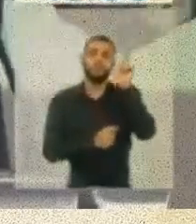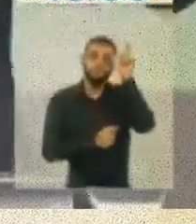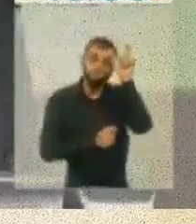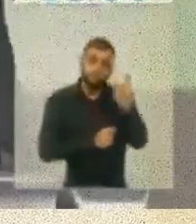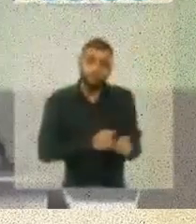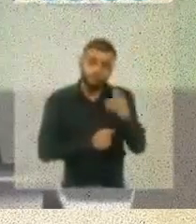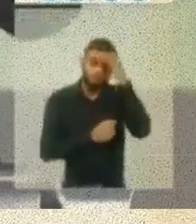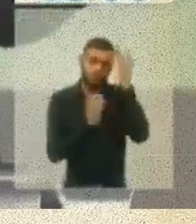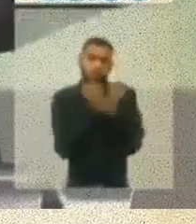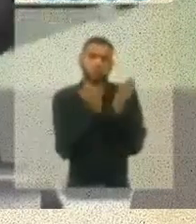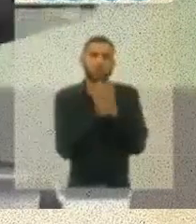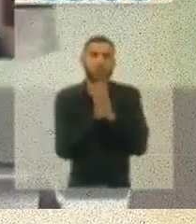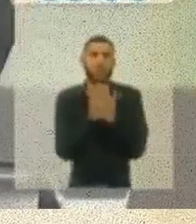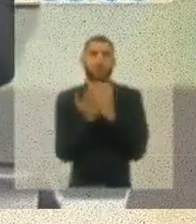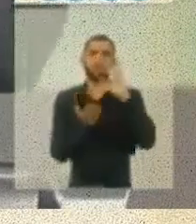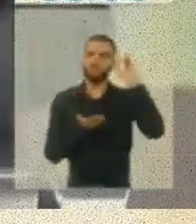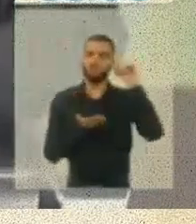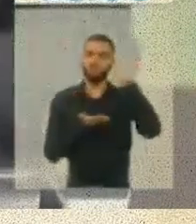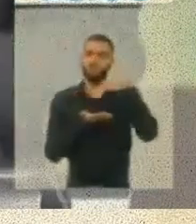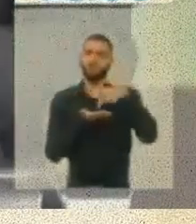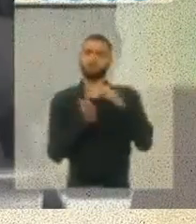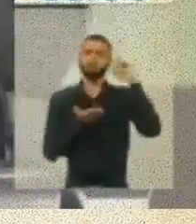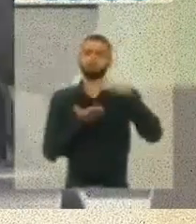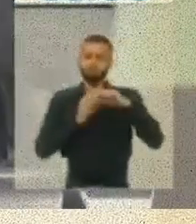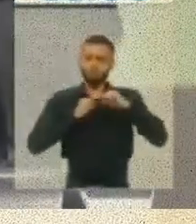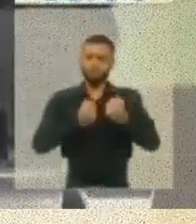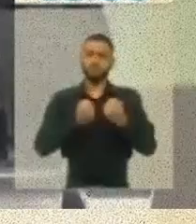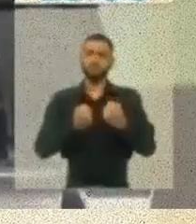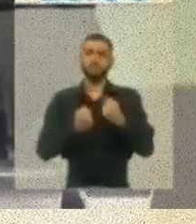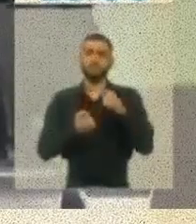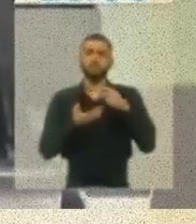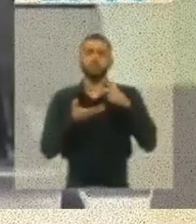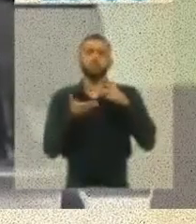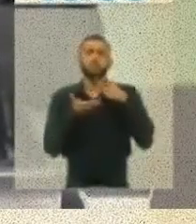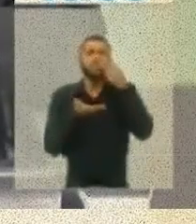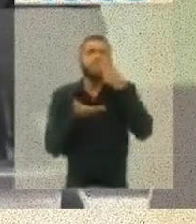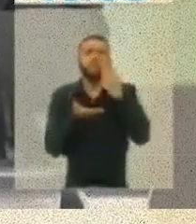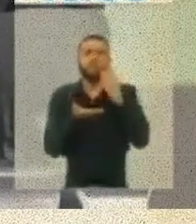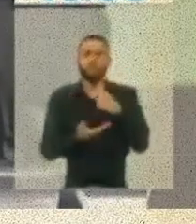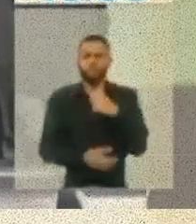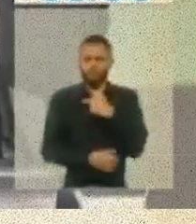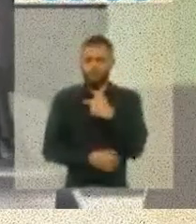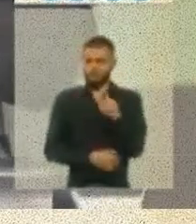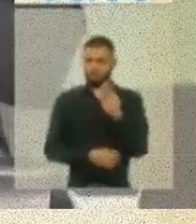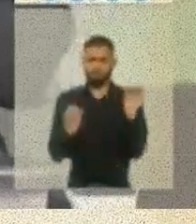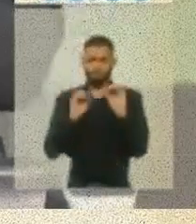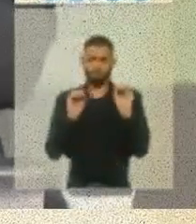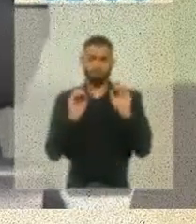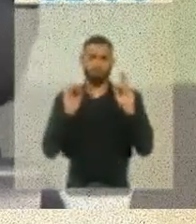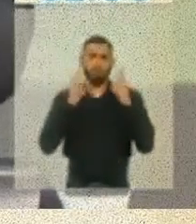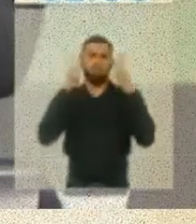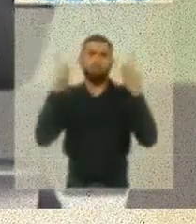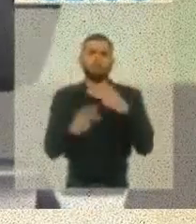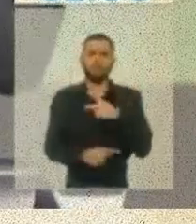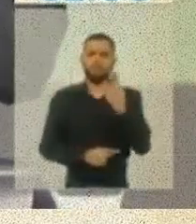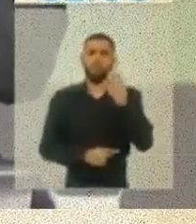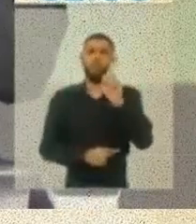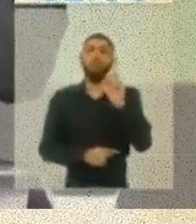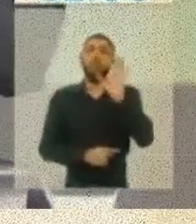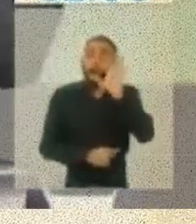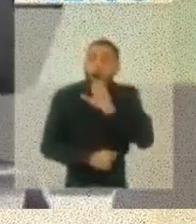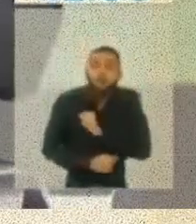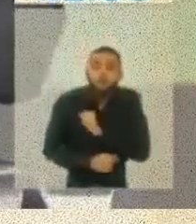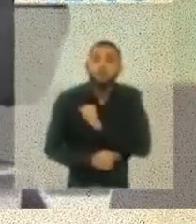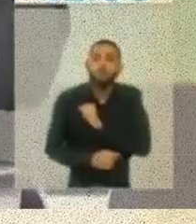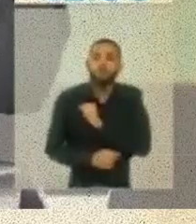Cristão é a palavra de Deus essa aqui é a Bíblia e Brava do Cristão que ela fala não tô falando de religião não só nem um prego religião tô falando de